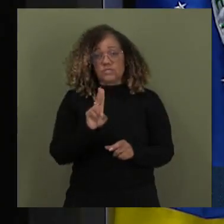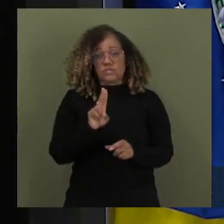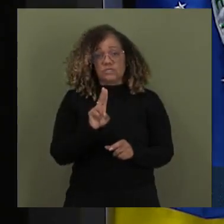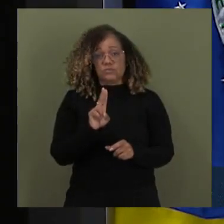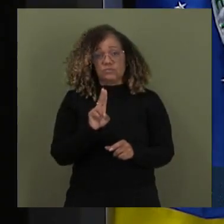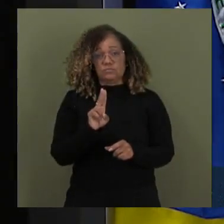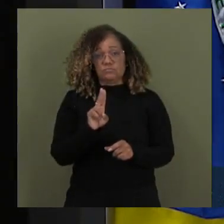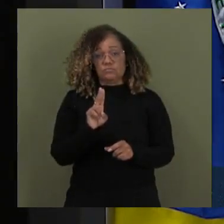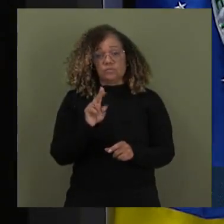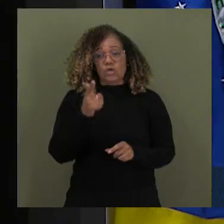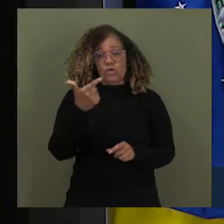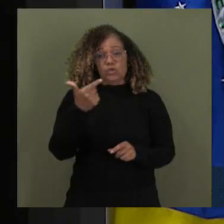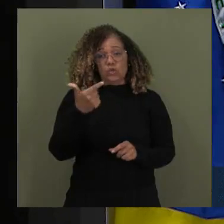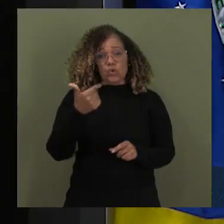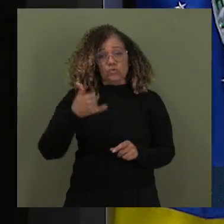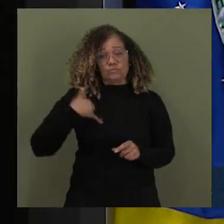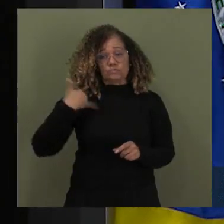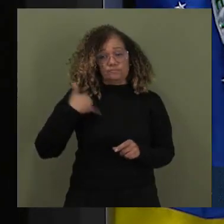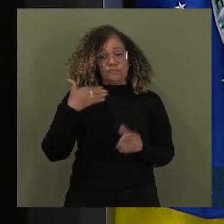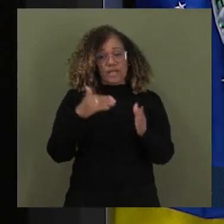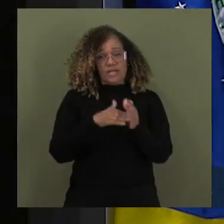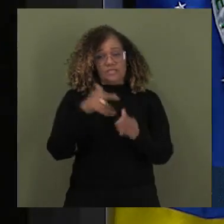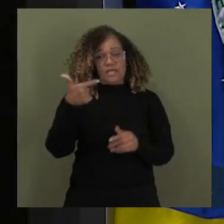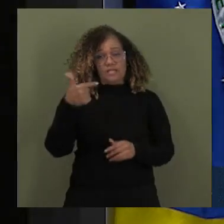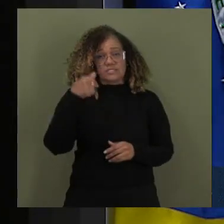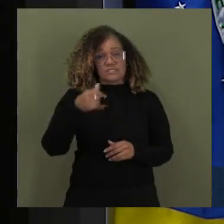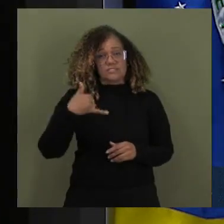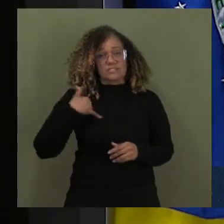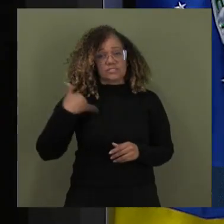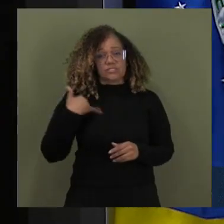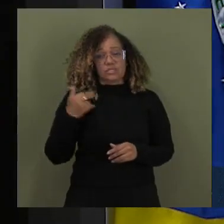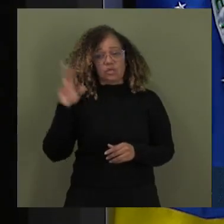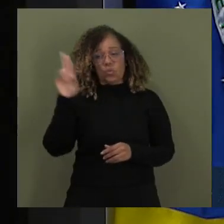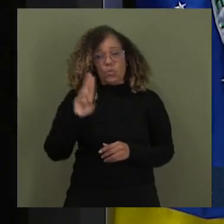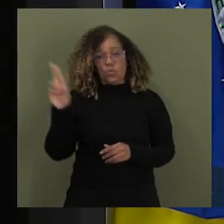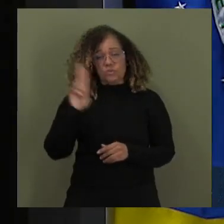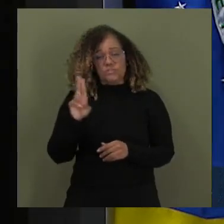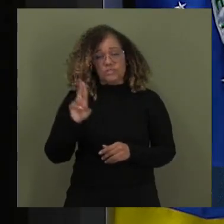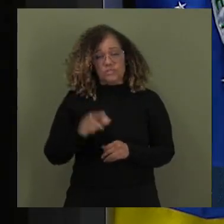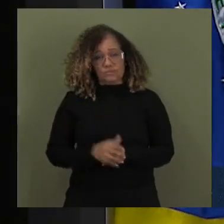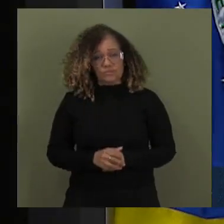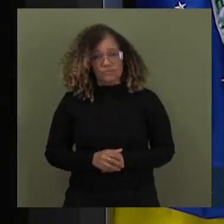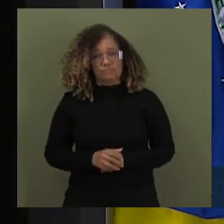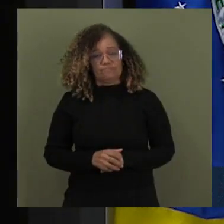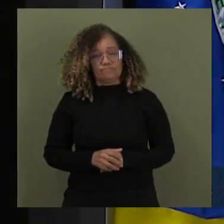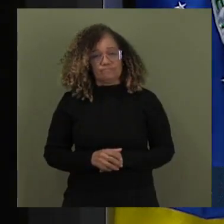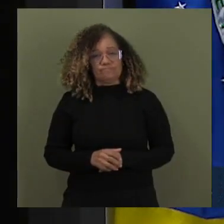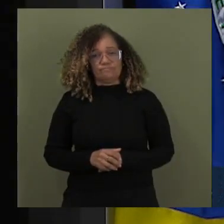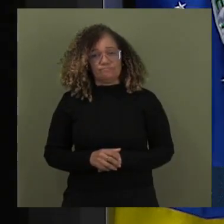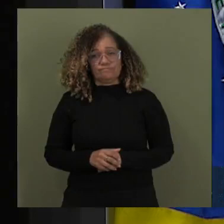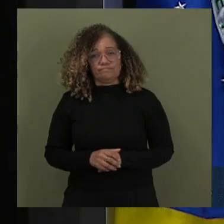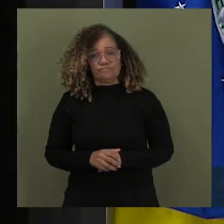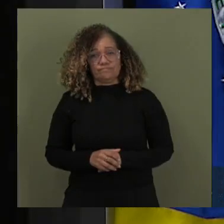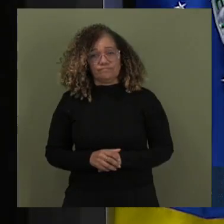12 e 17 anos de idade. Isso é uma covardia, isso é uma tragédia humanitária sem precedentes.